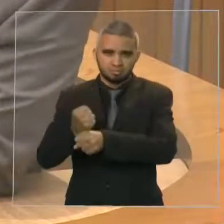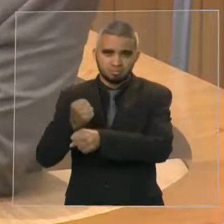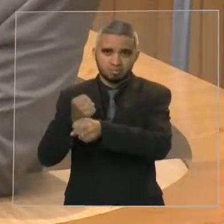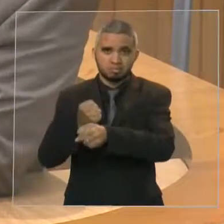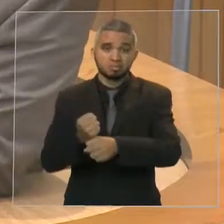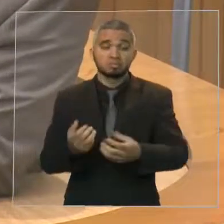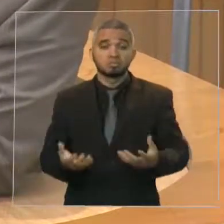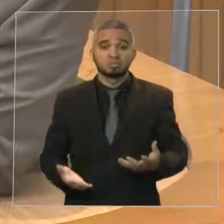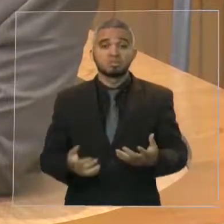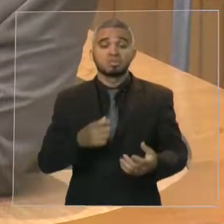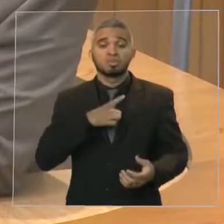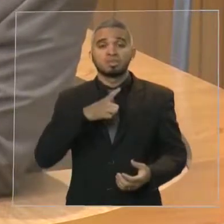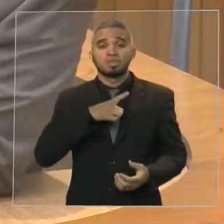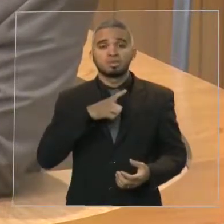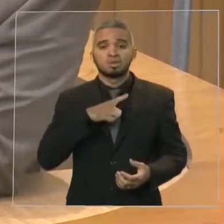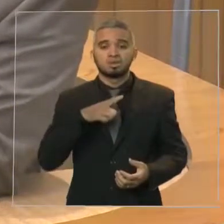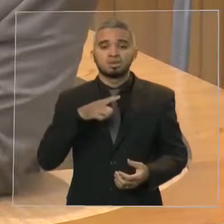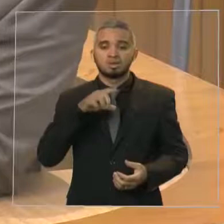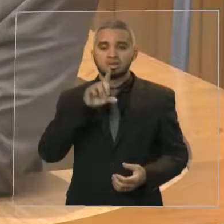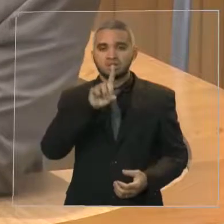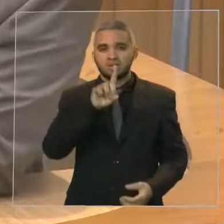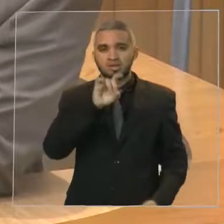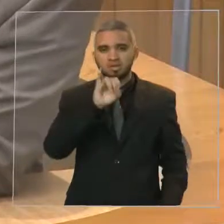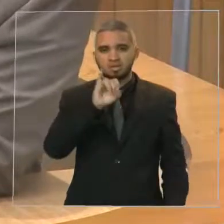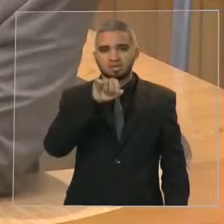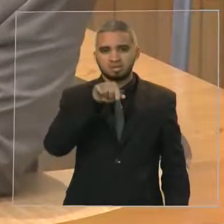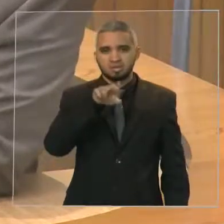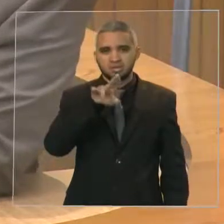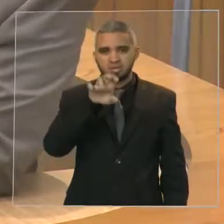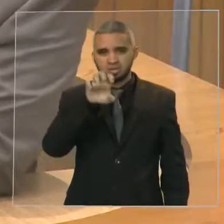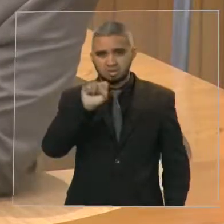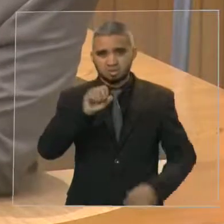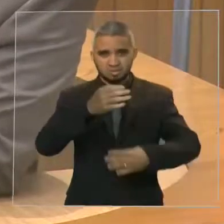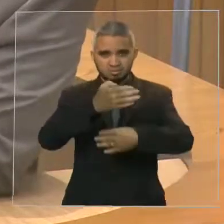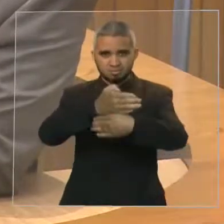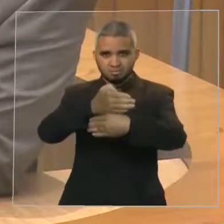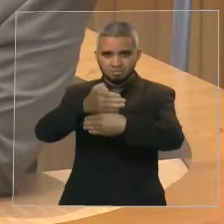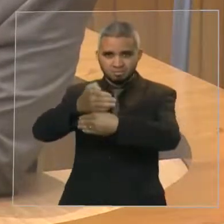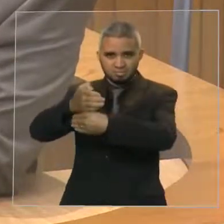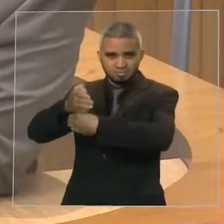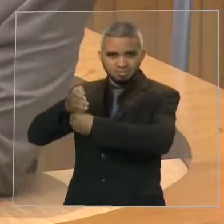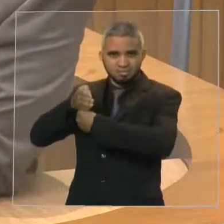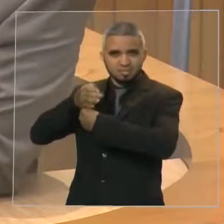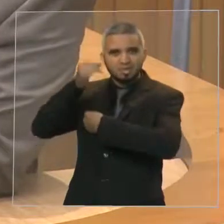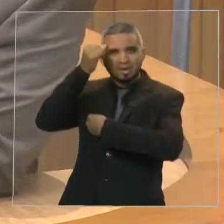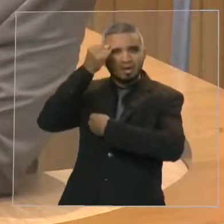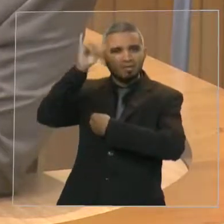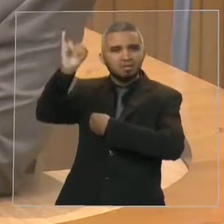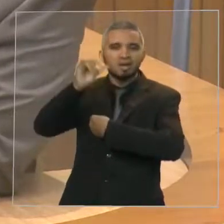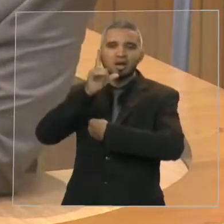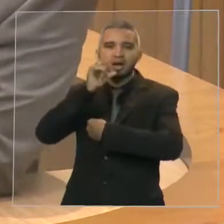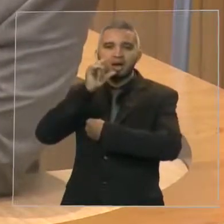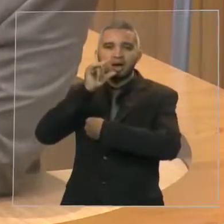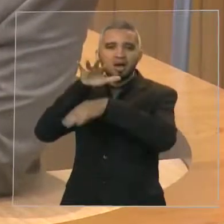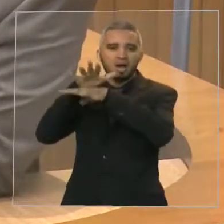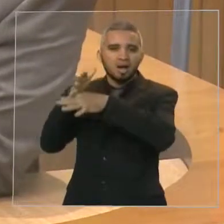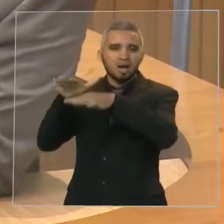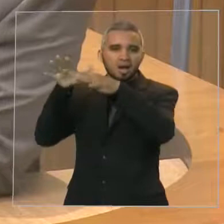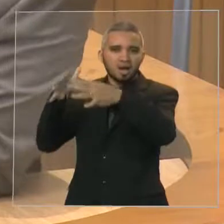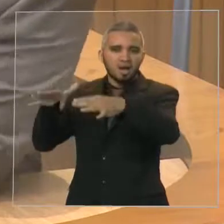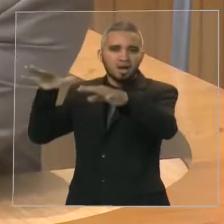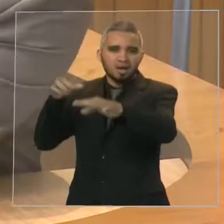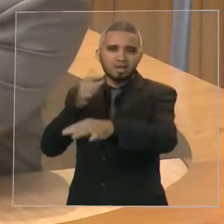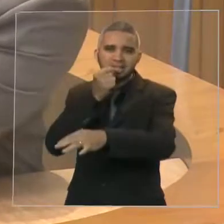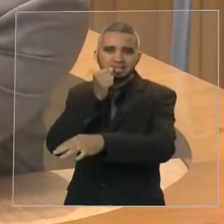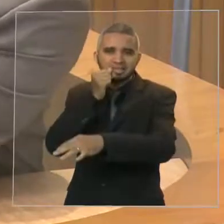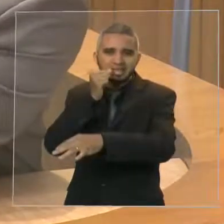ele vai impedir a entrada de água salgada nos campos, e no inverno,